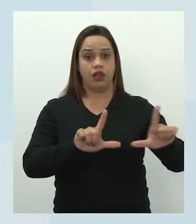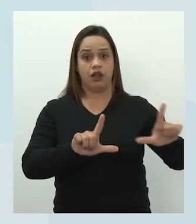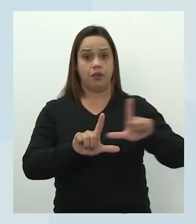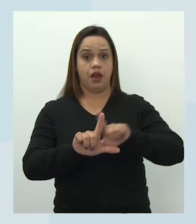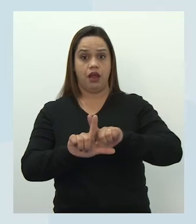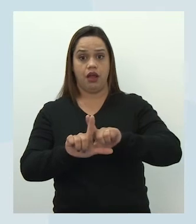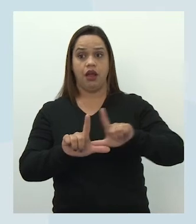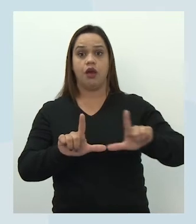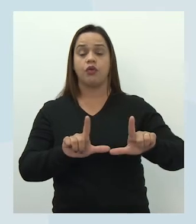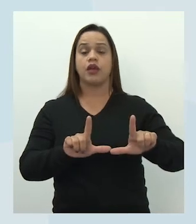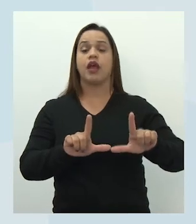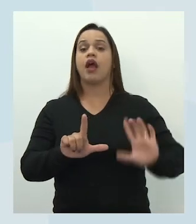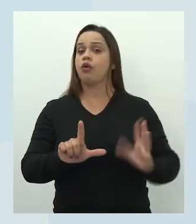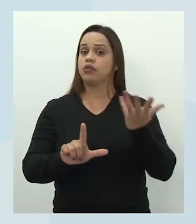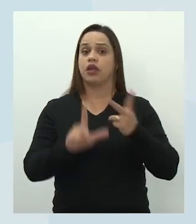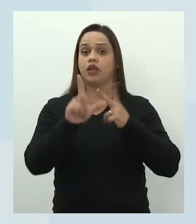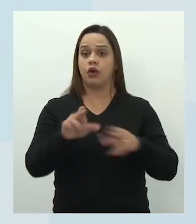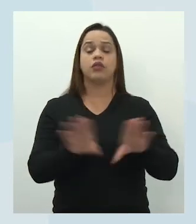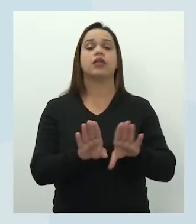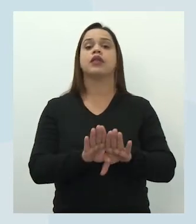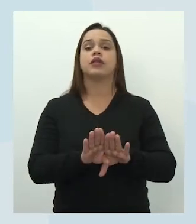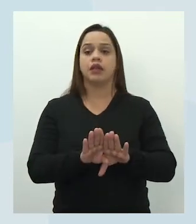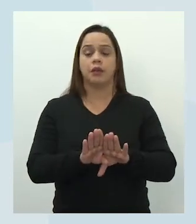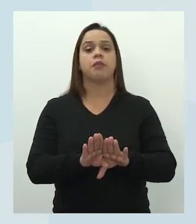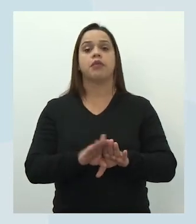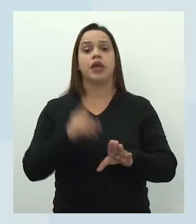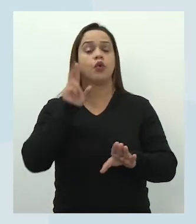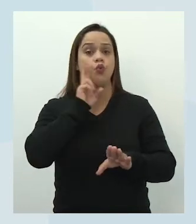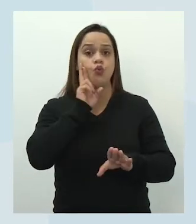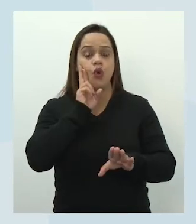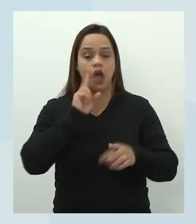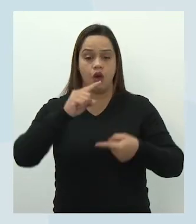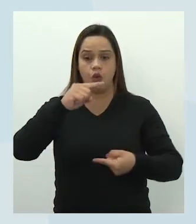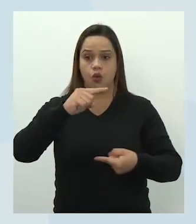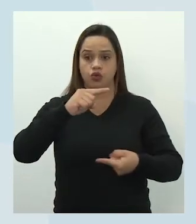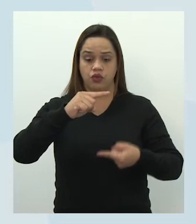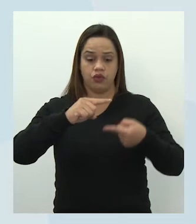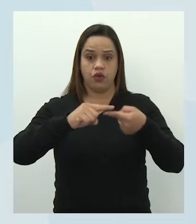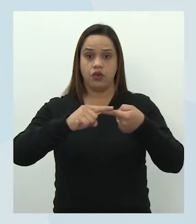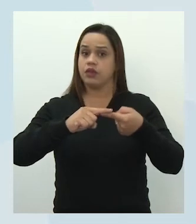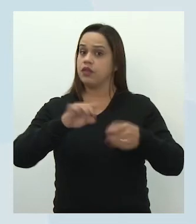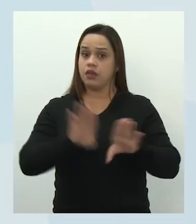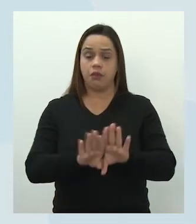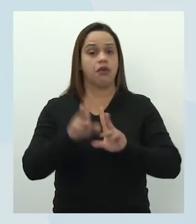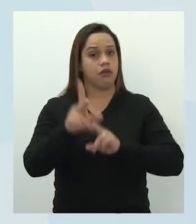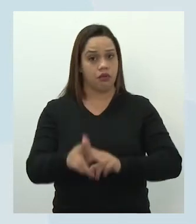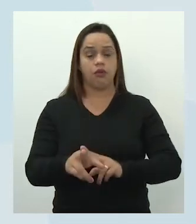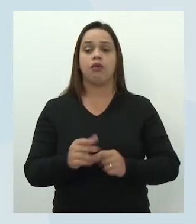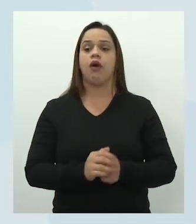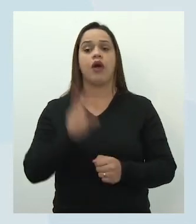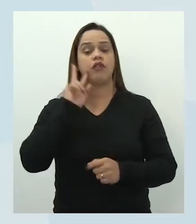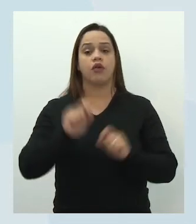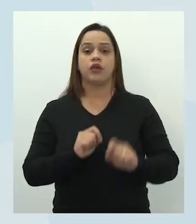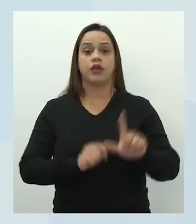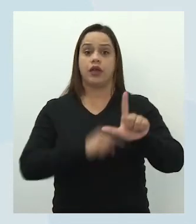vai continuar, e a mesma coisa acontece com a linha roxa. Pode passar, por favor? E aí nós temos 12